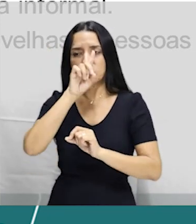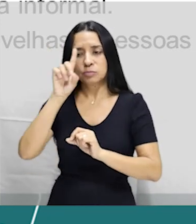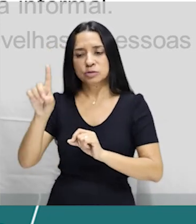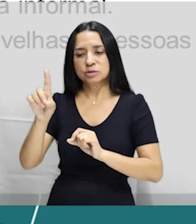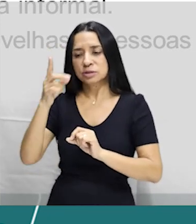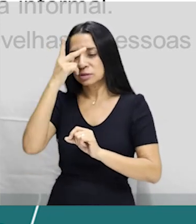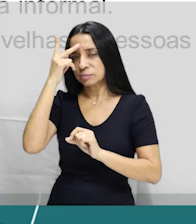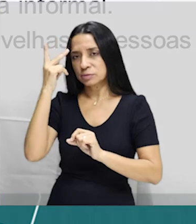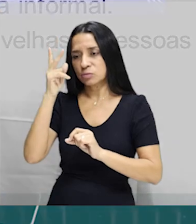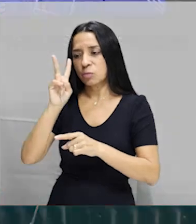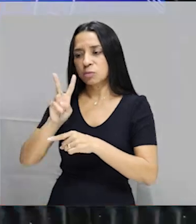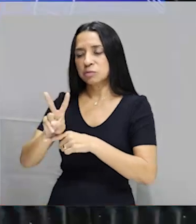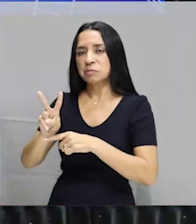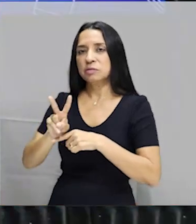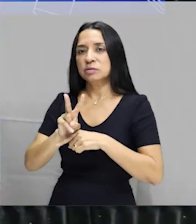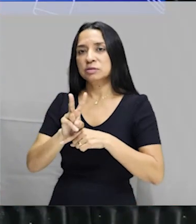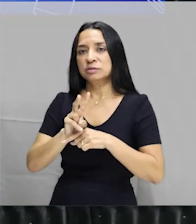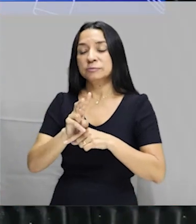Isso se chama